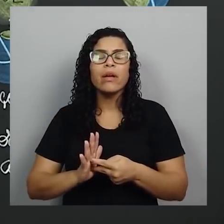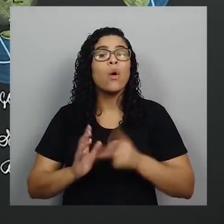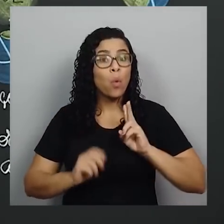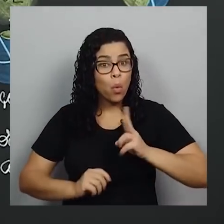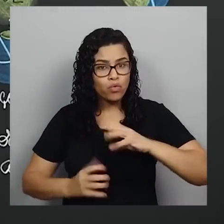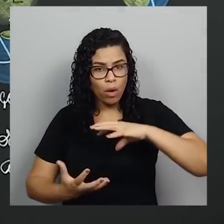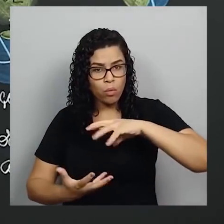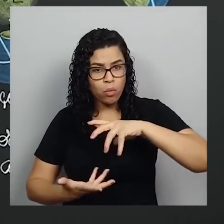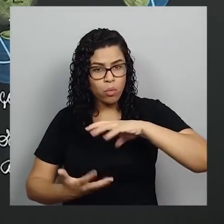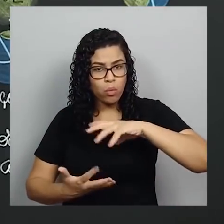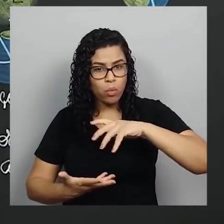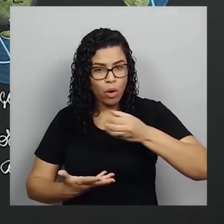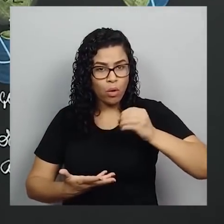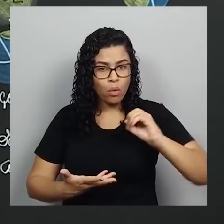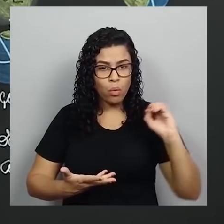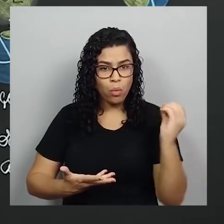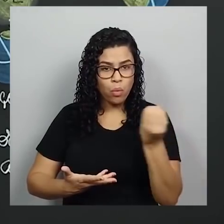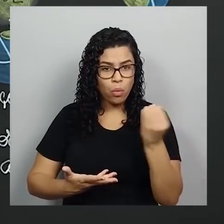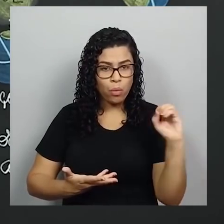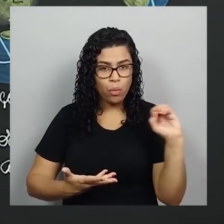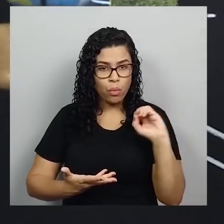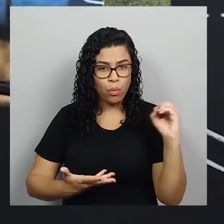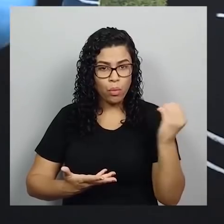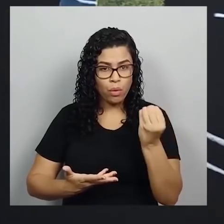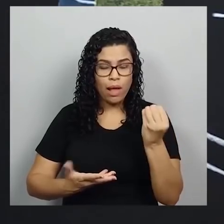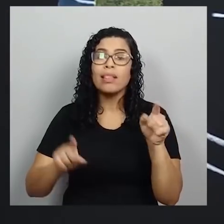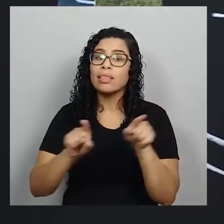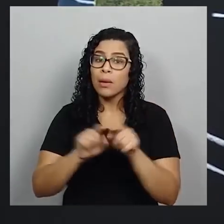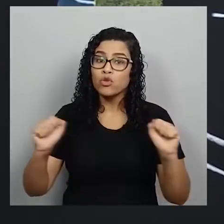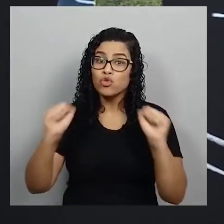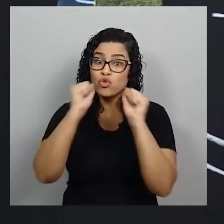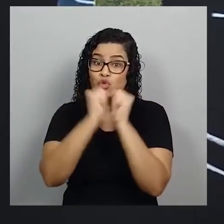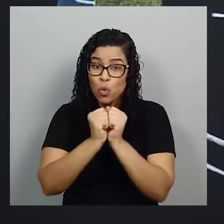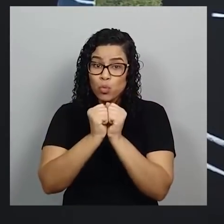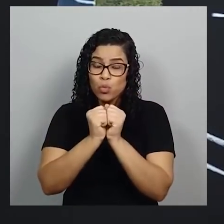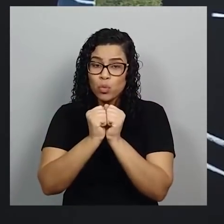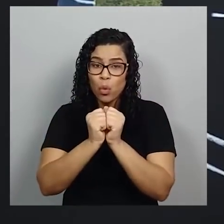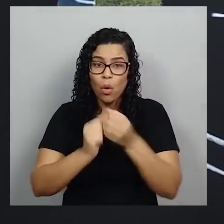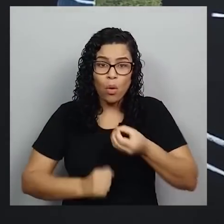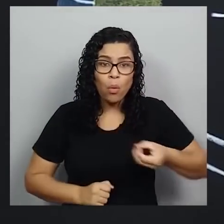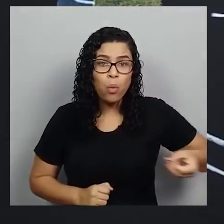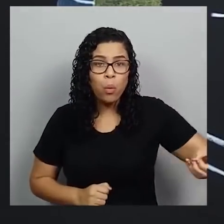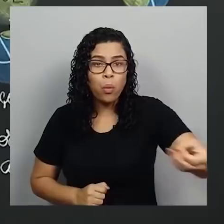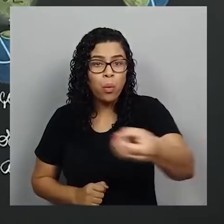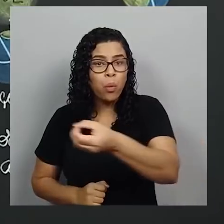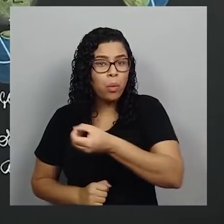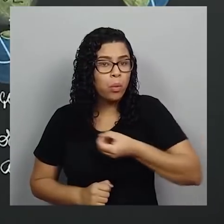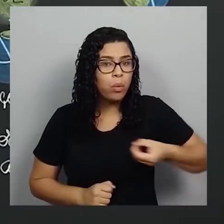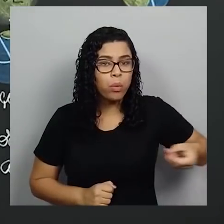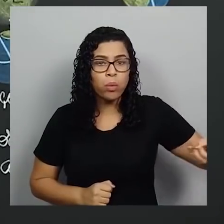girando no seu próprio eixo, ela vai girando também com uma elipse. Fala girar, parece que é um círculo, né? É